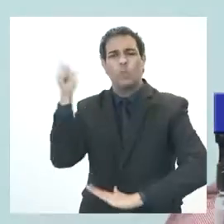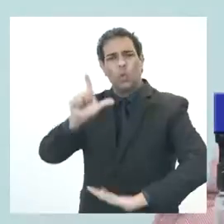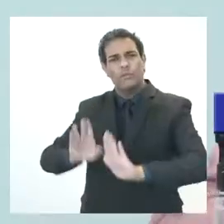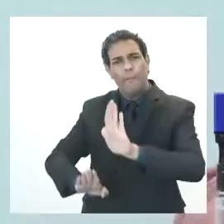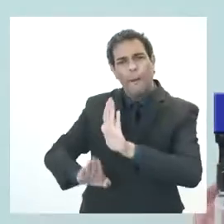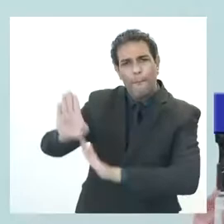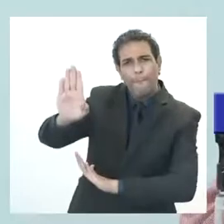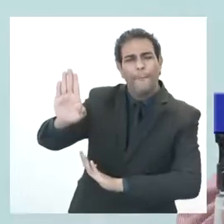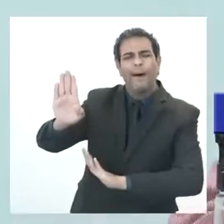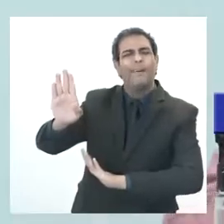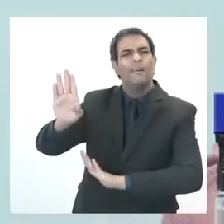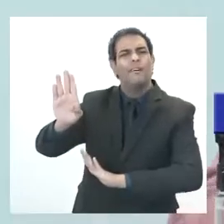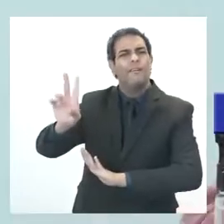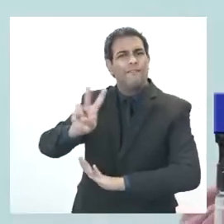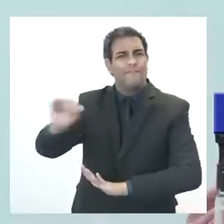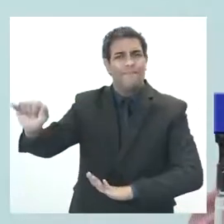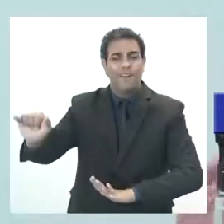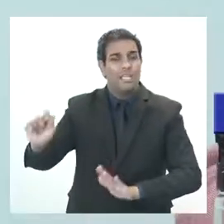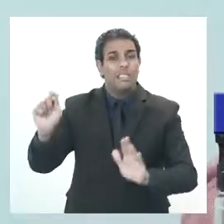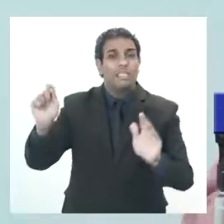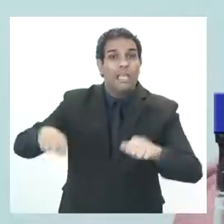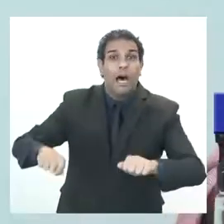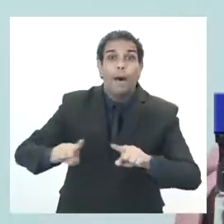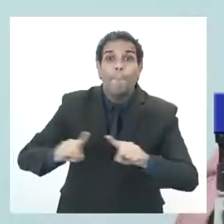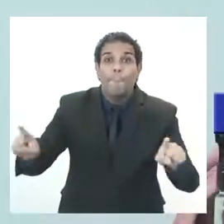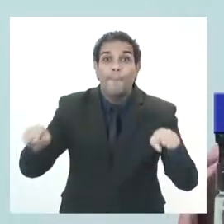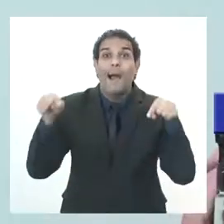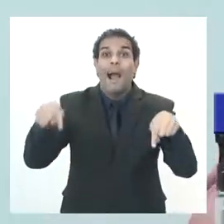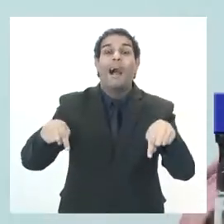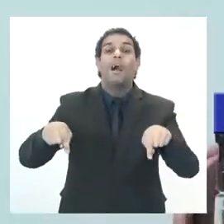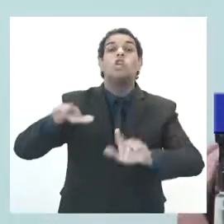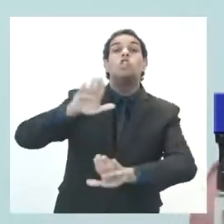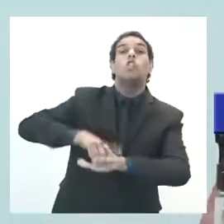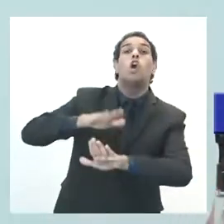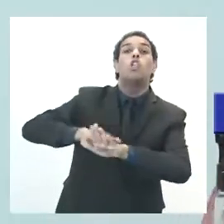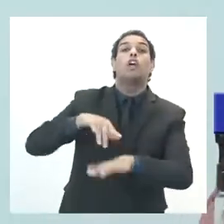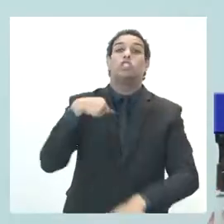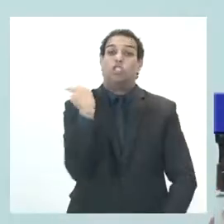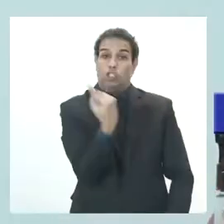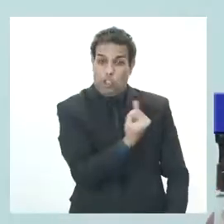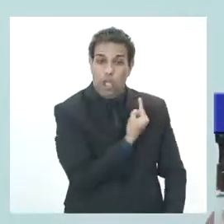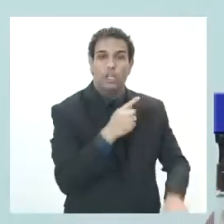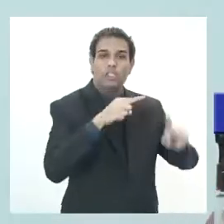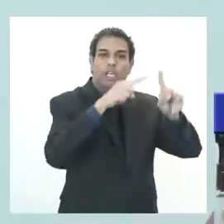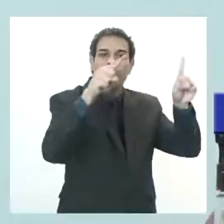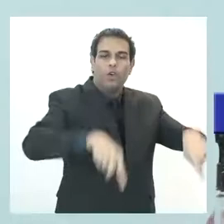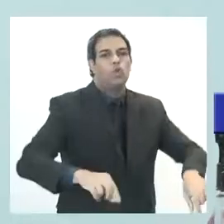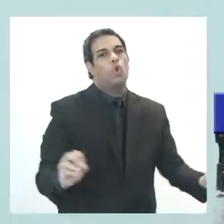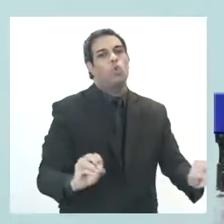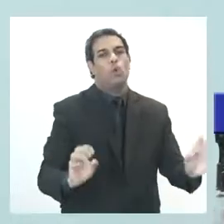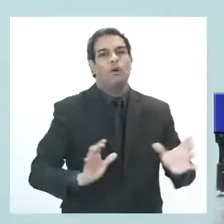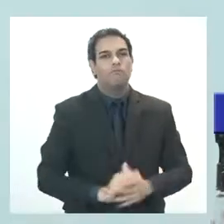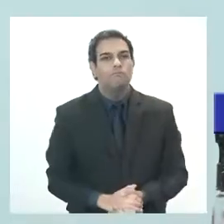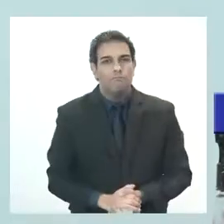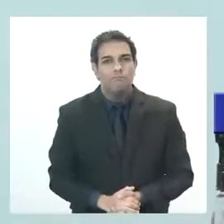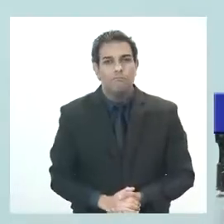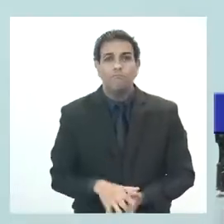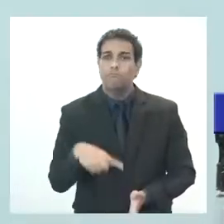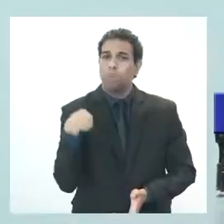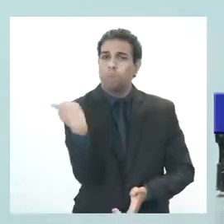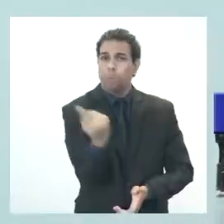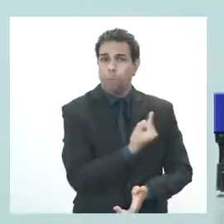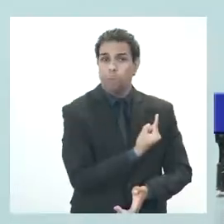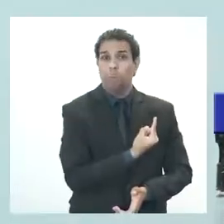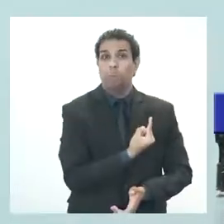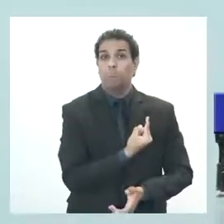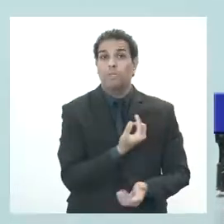trabalhar tem crédito dinheiro tem que ter lucro tem mas não Às custas do suor do servidor público na realidade a gente está